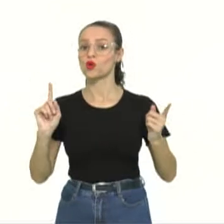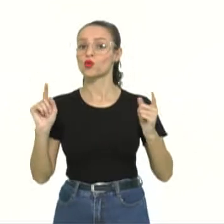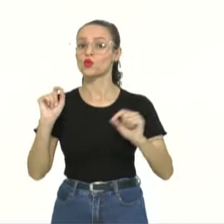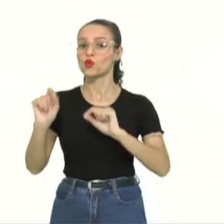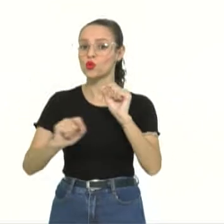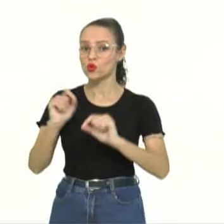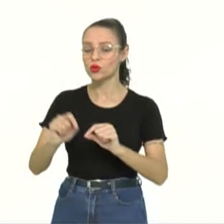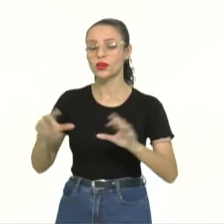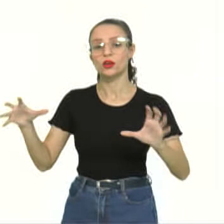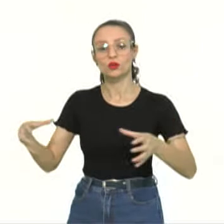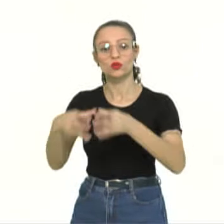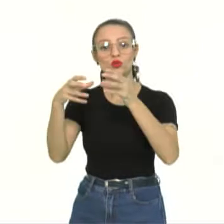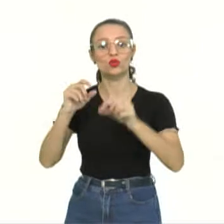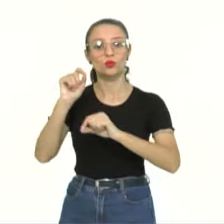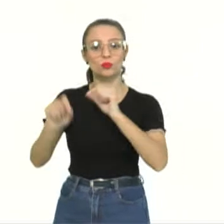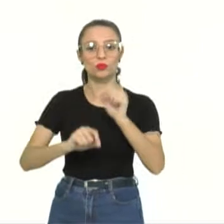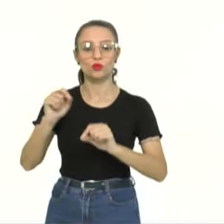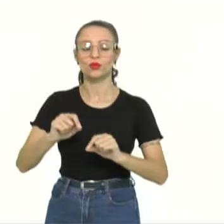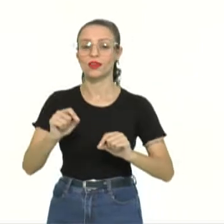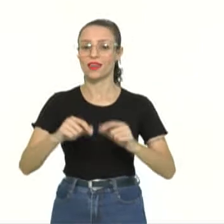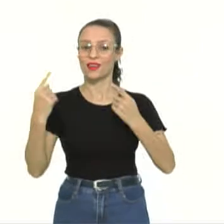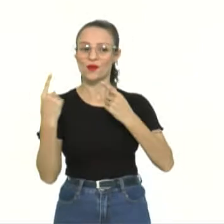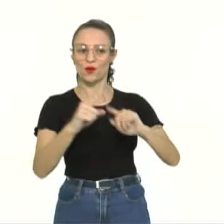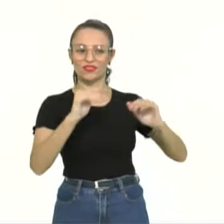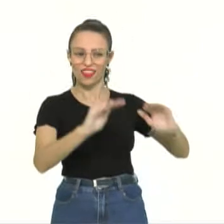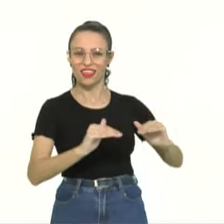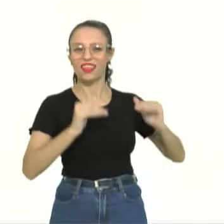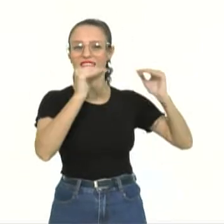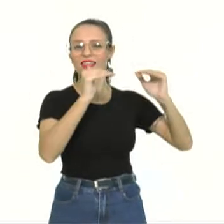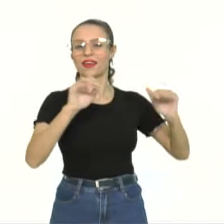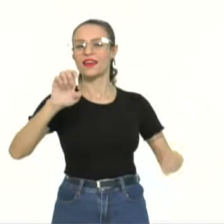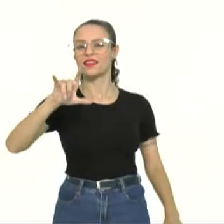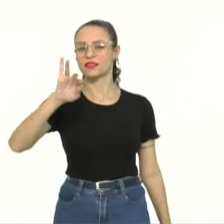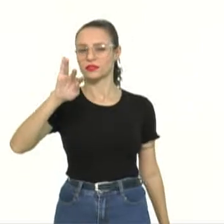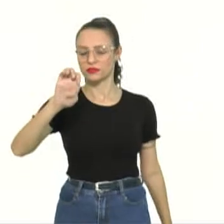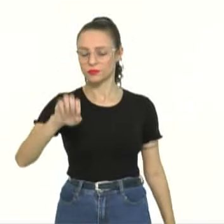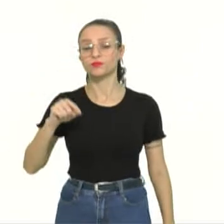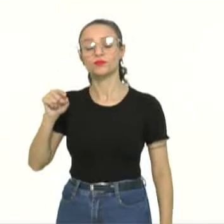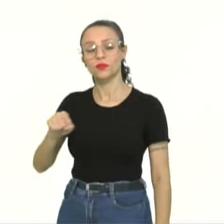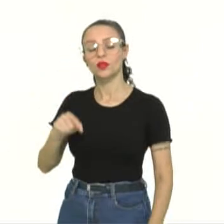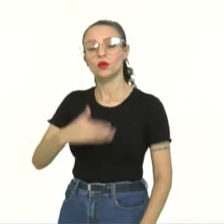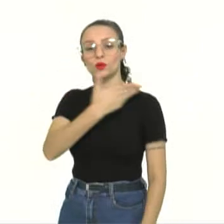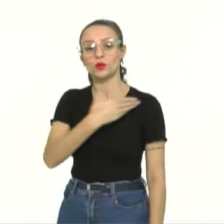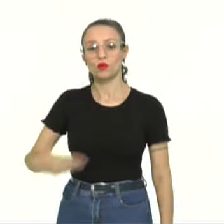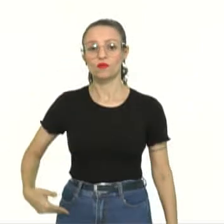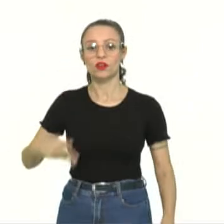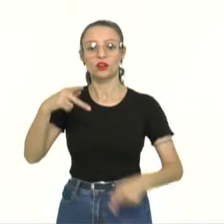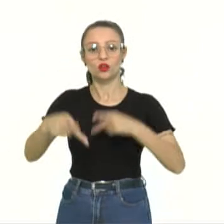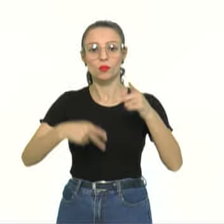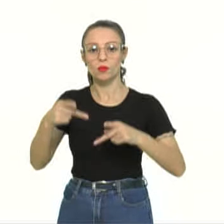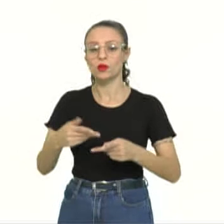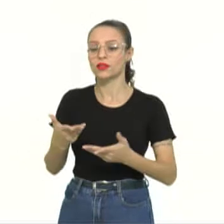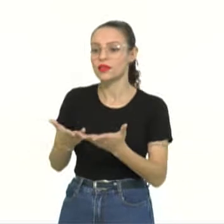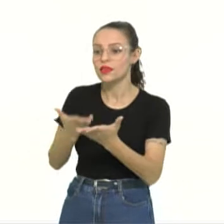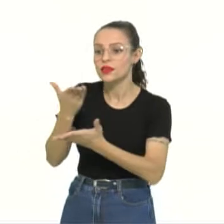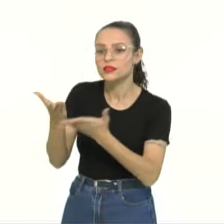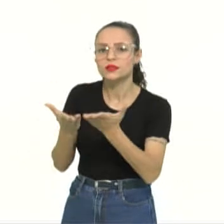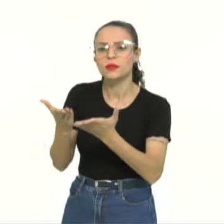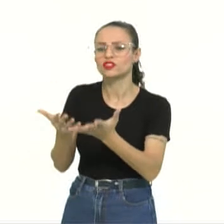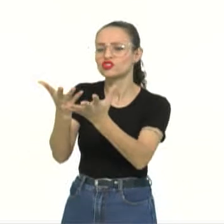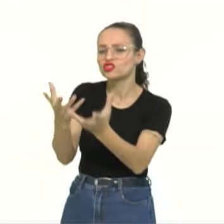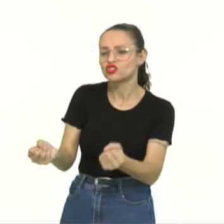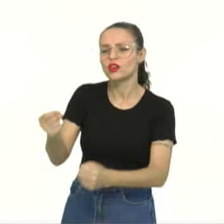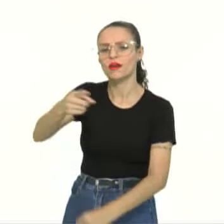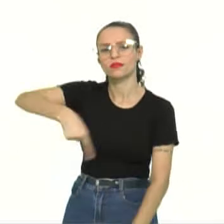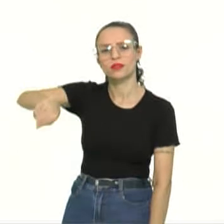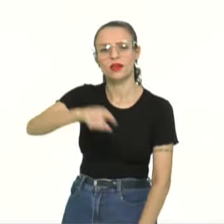povo a grupo chamados elites Em geral os governos populistas buscam a simpatia das classes